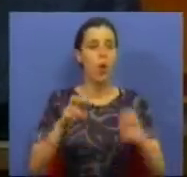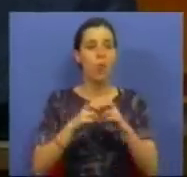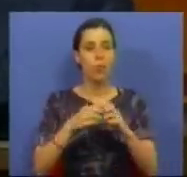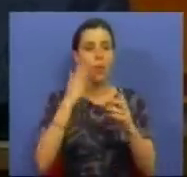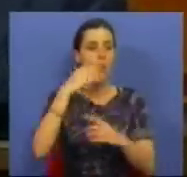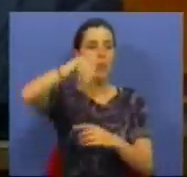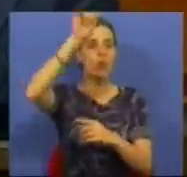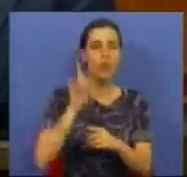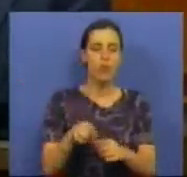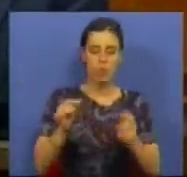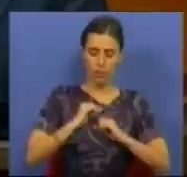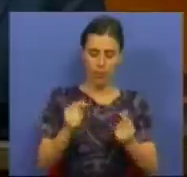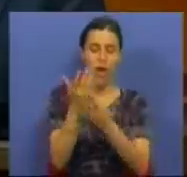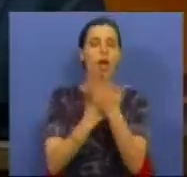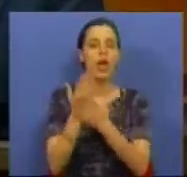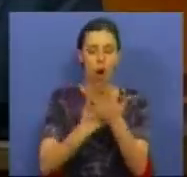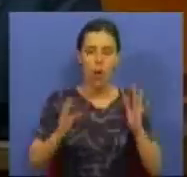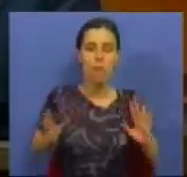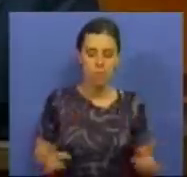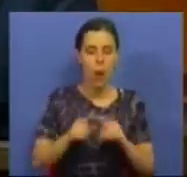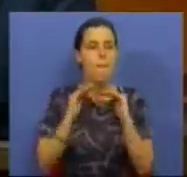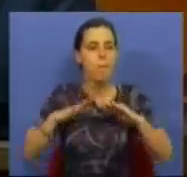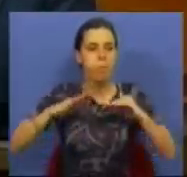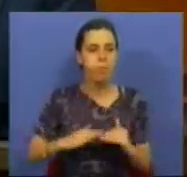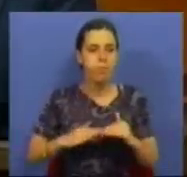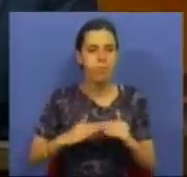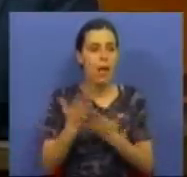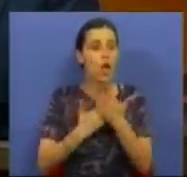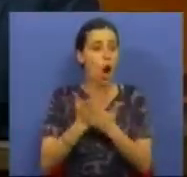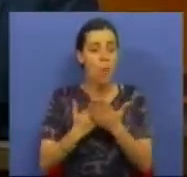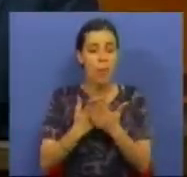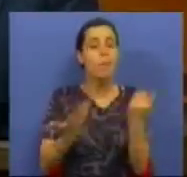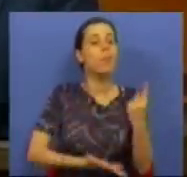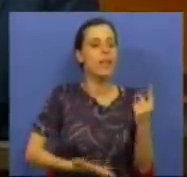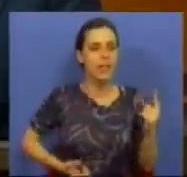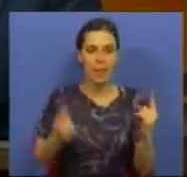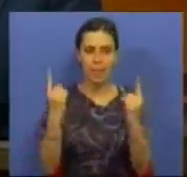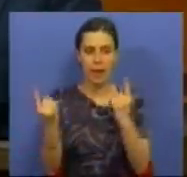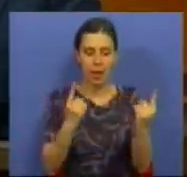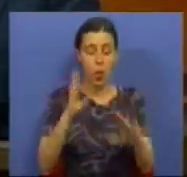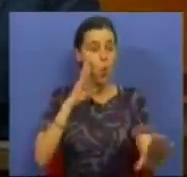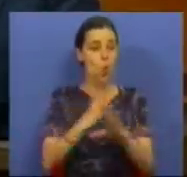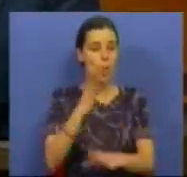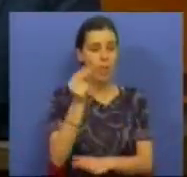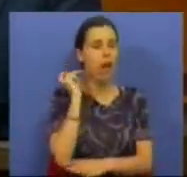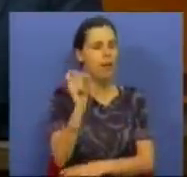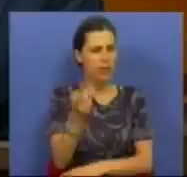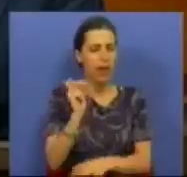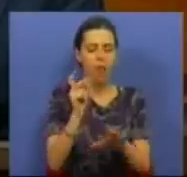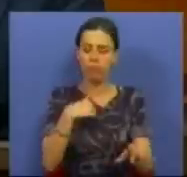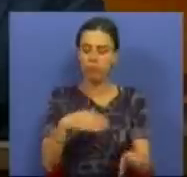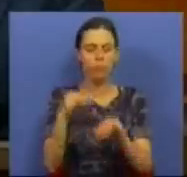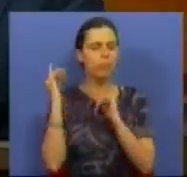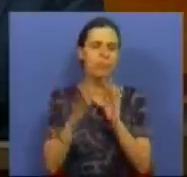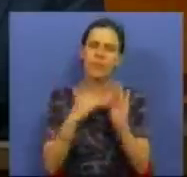número 1 da nossa economia é a estagnação económica e o desemprego. Na última década,